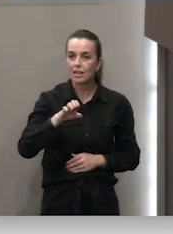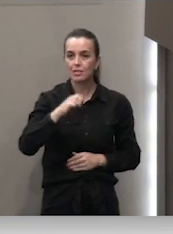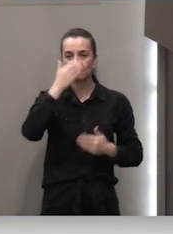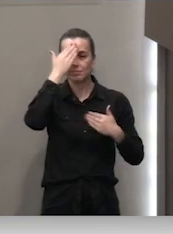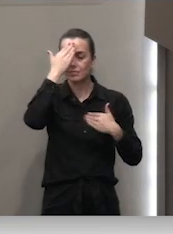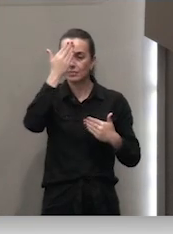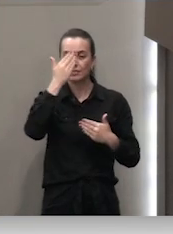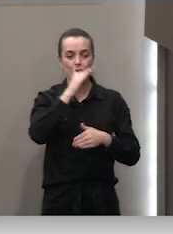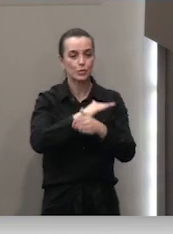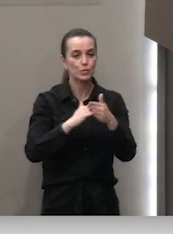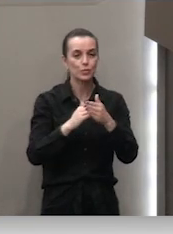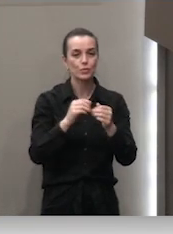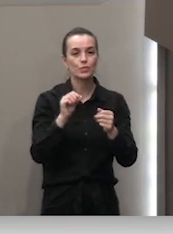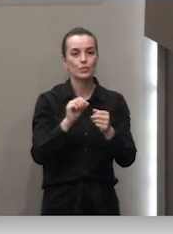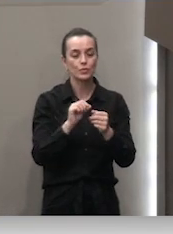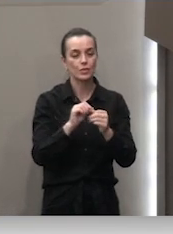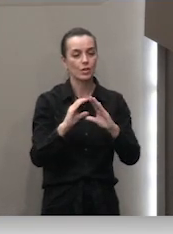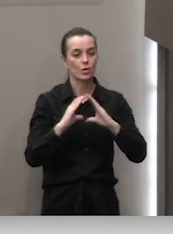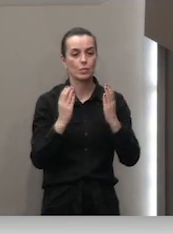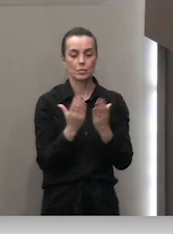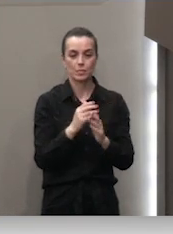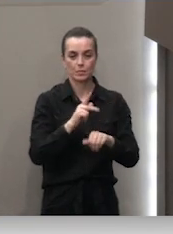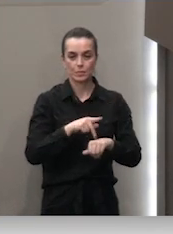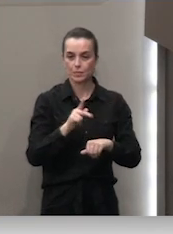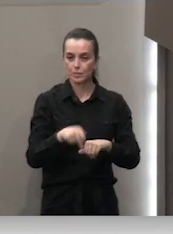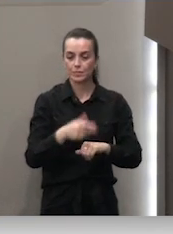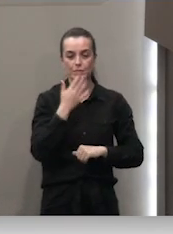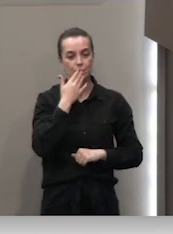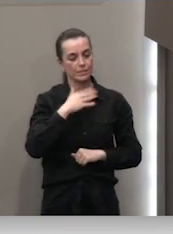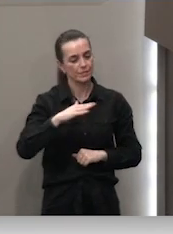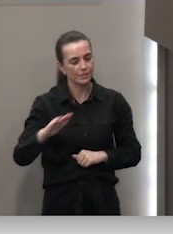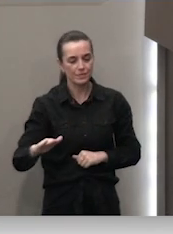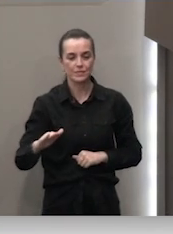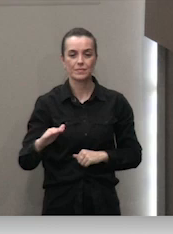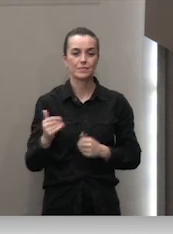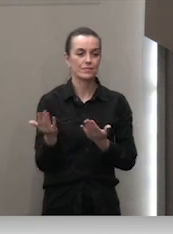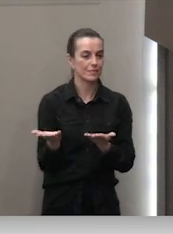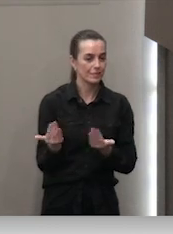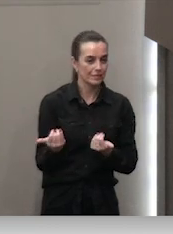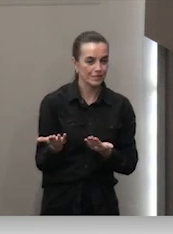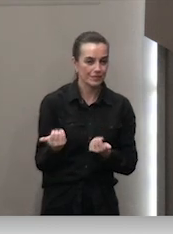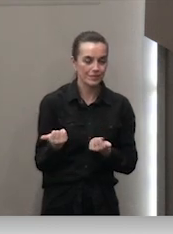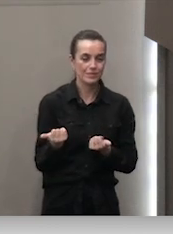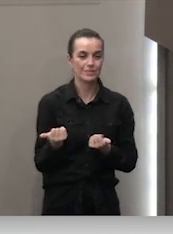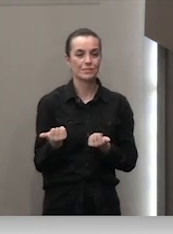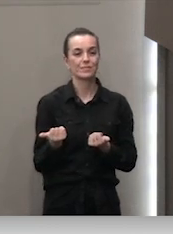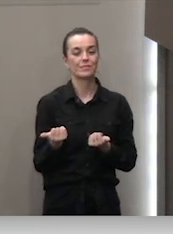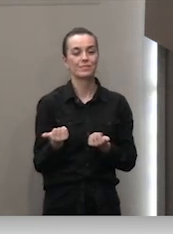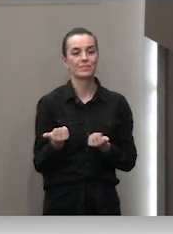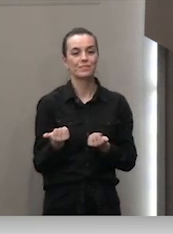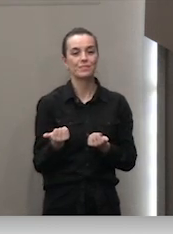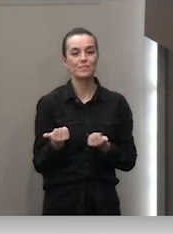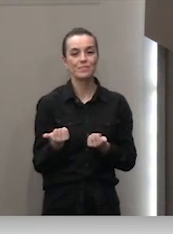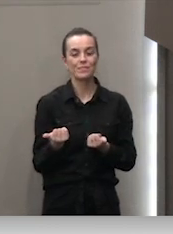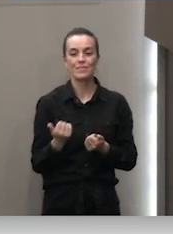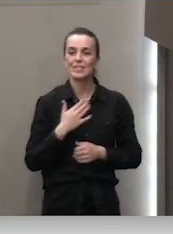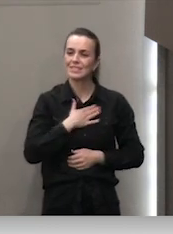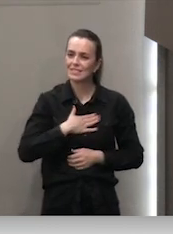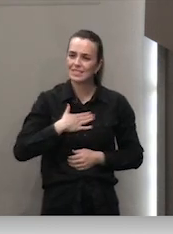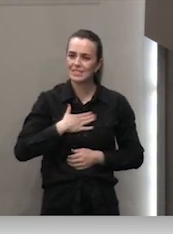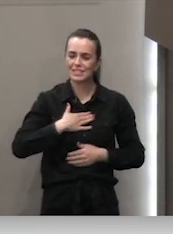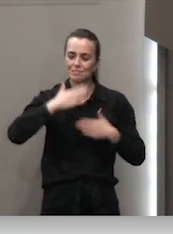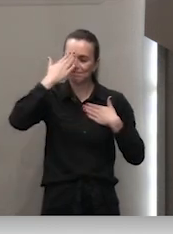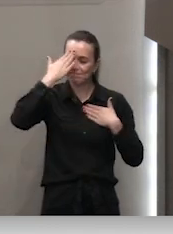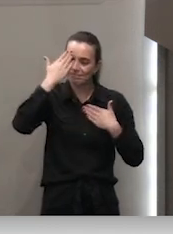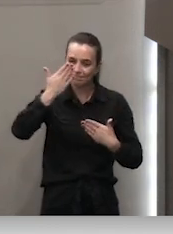comunidade passofundense, pelas crianças aqui do município de Passo Fundo, pelos adolescentes do município de Passo Fundo. Sinta-se abraçada